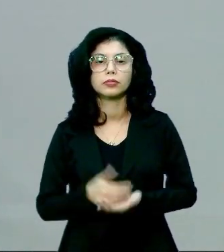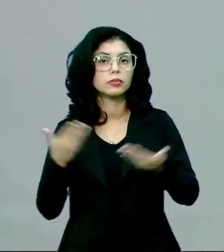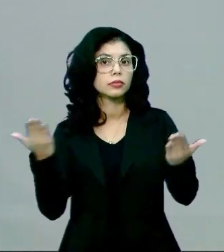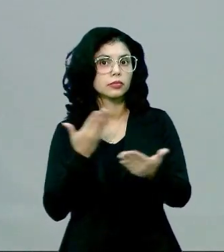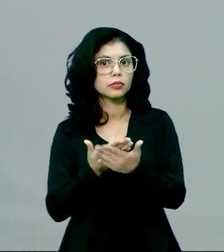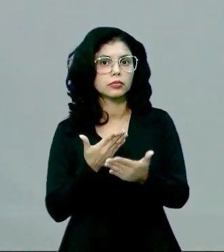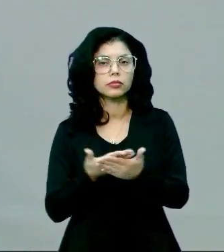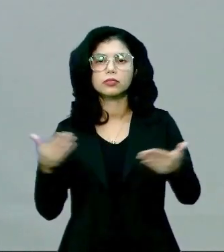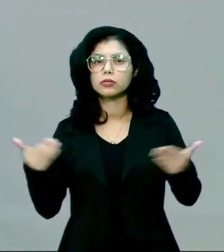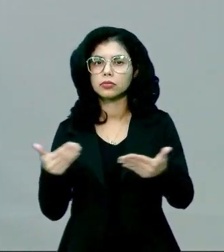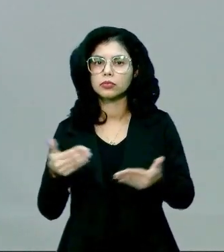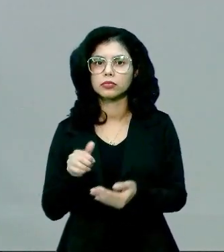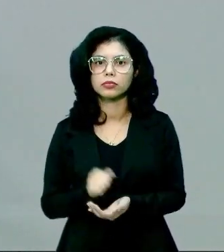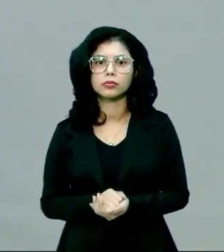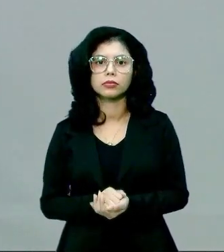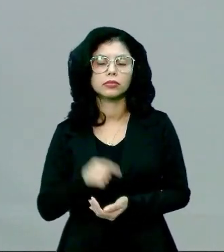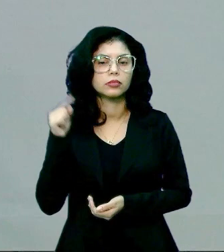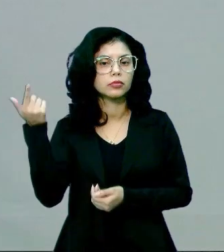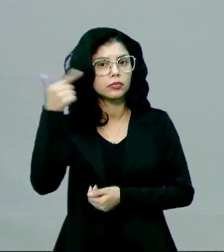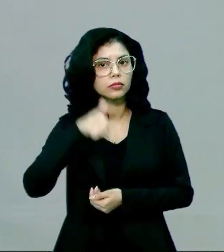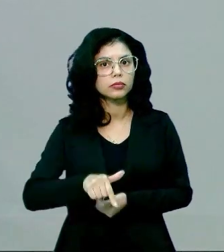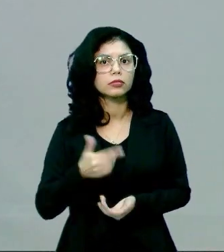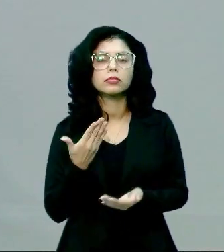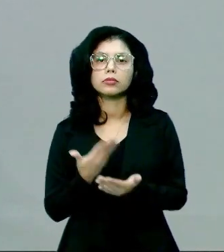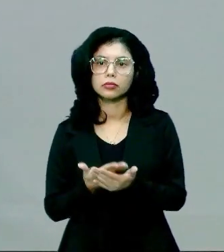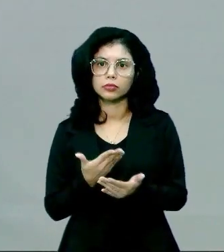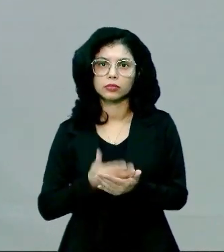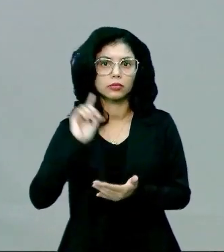Pessoal, essa foi a nossa aula de hoje. Para rever essa